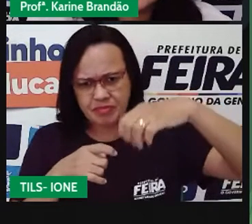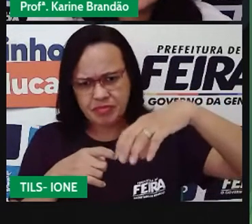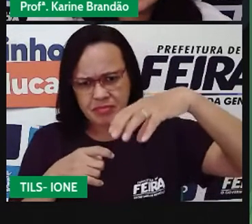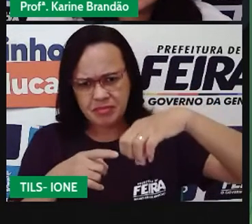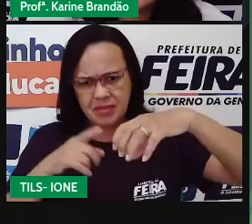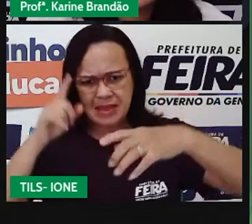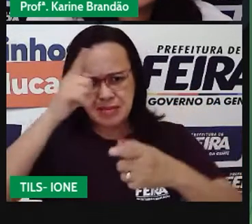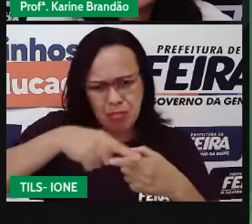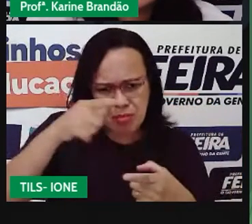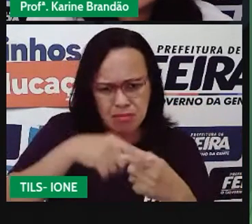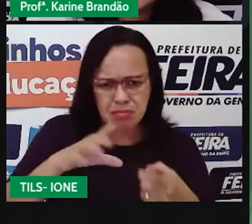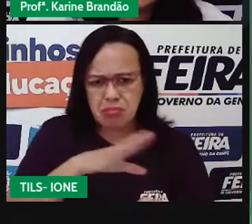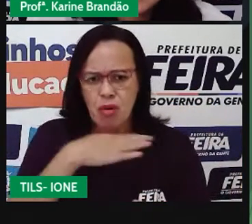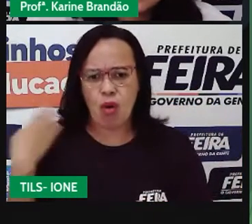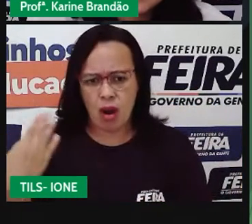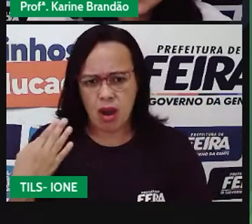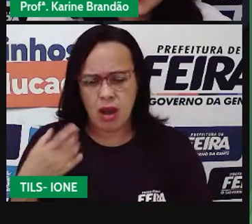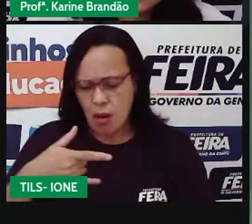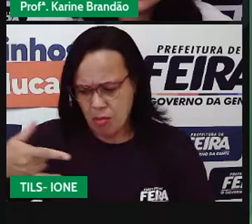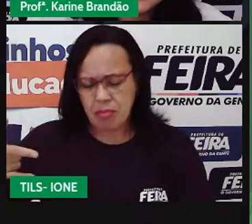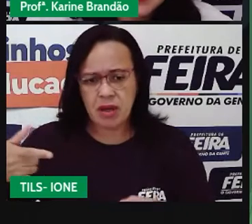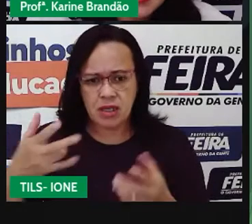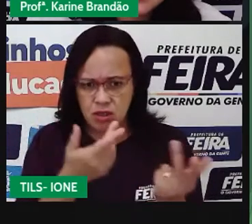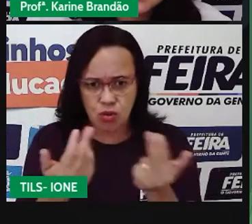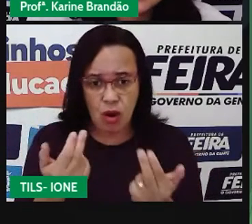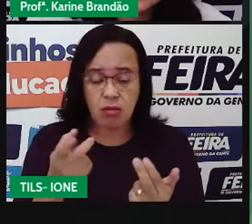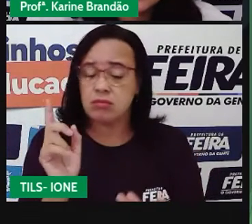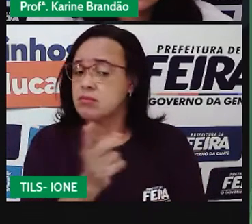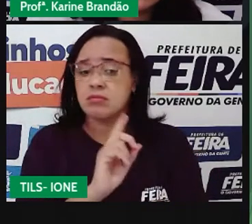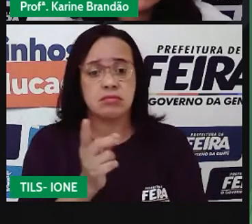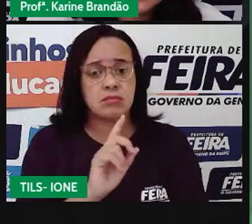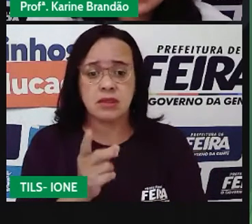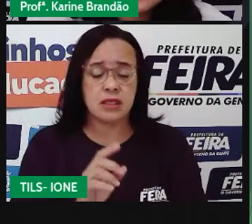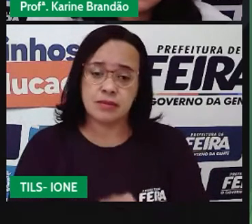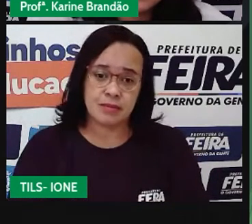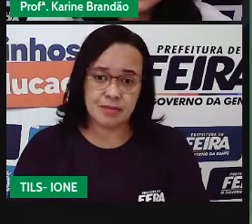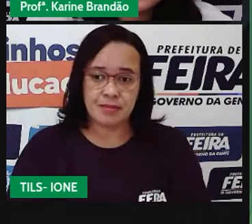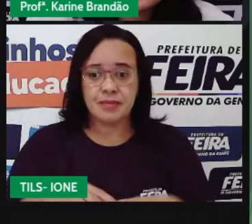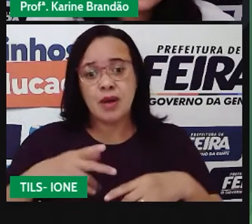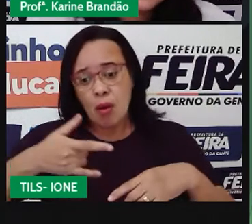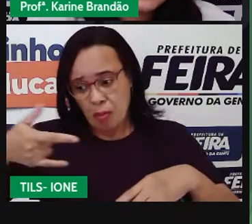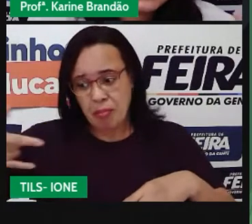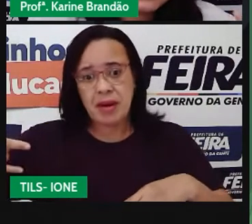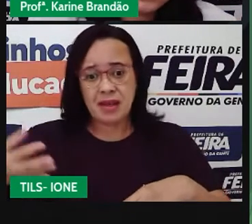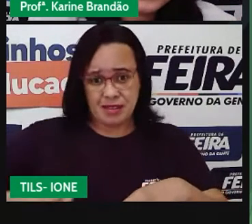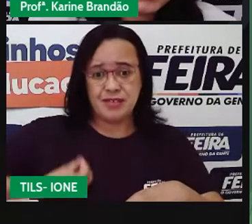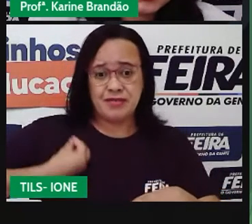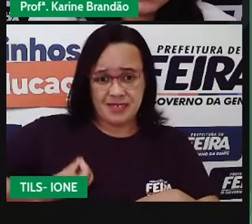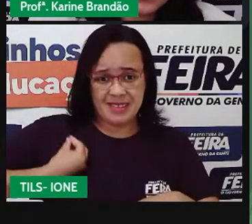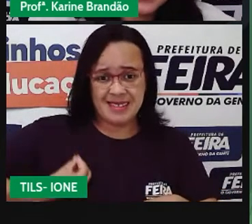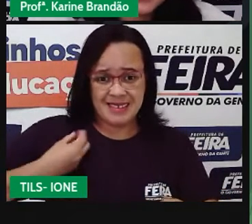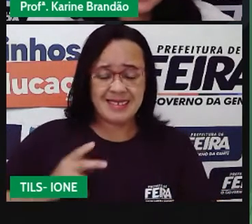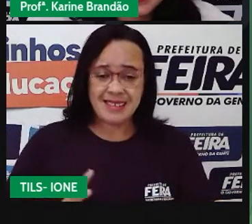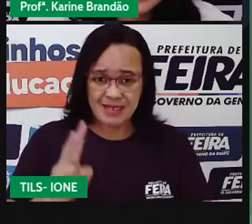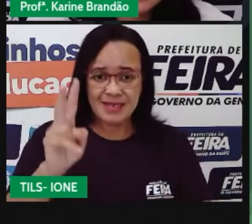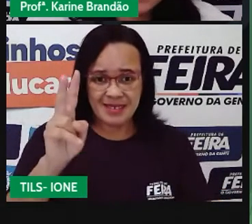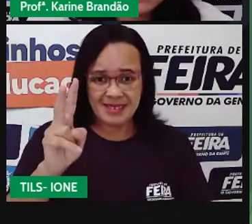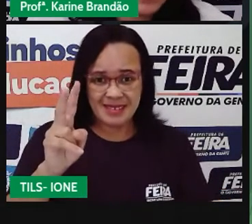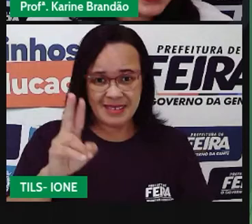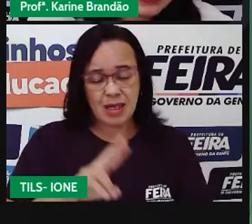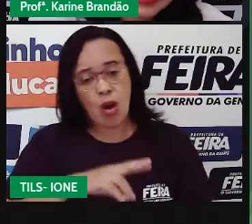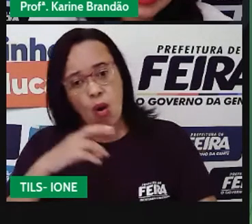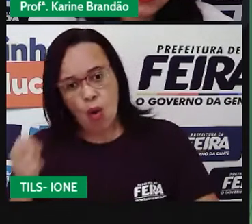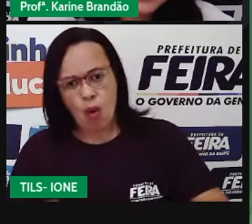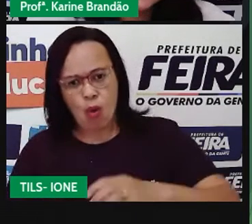inverso acontecer, vai acontecer um desastre? A anêmora, se o peixinho morrer, a anêmora